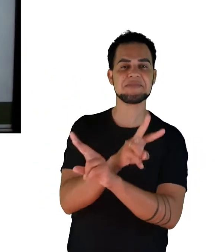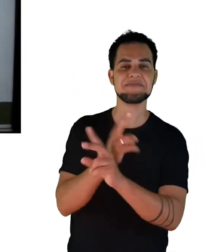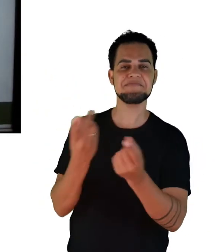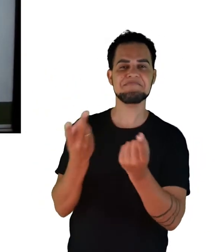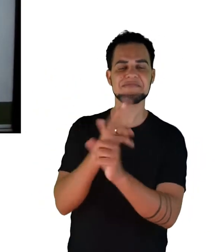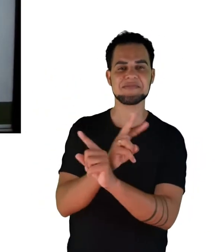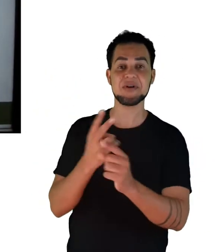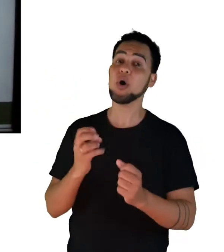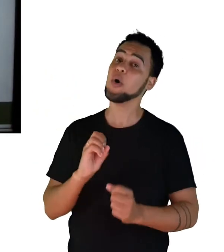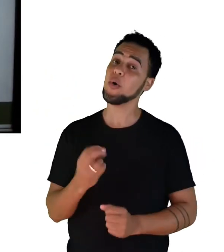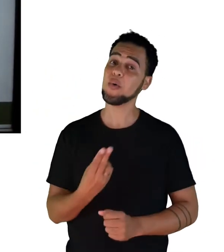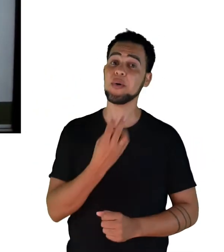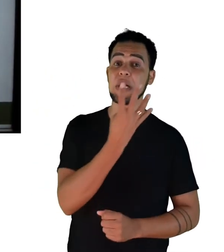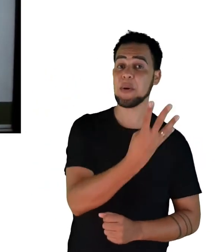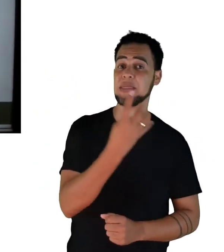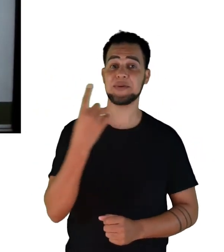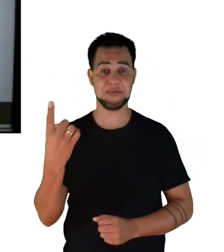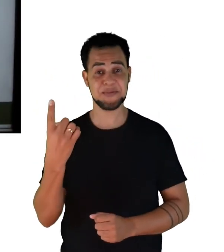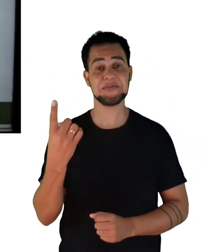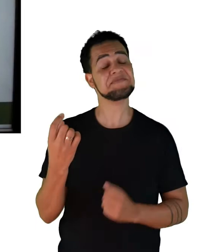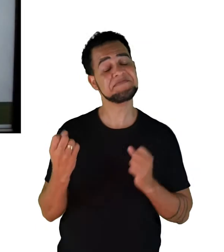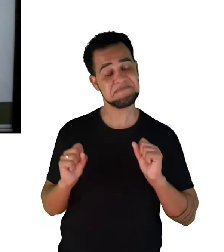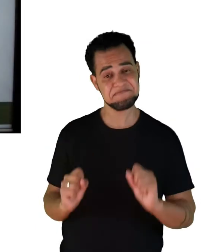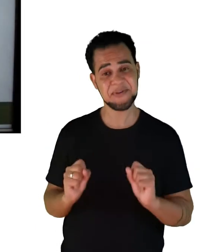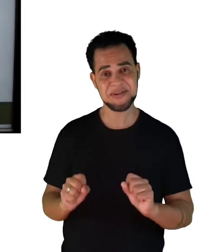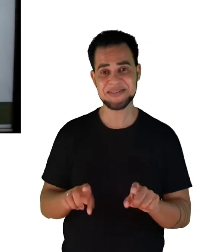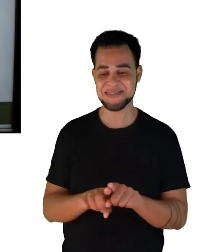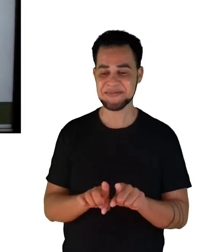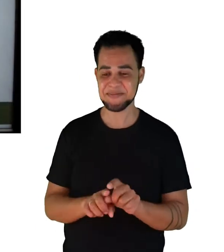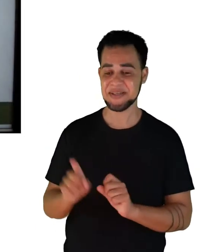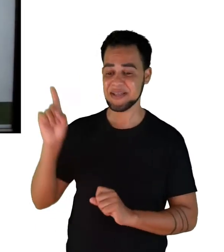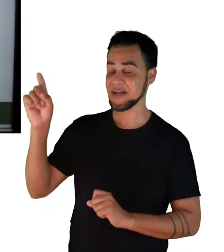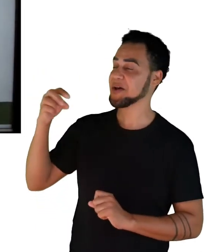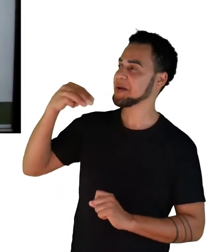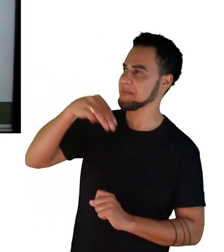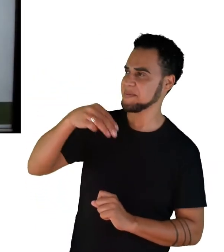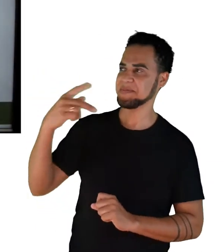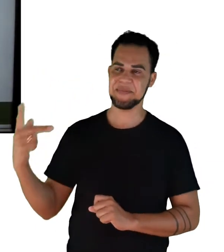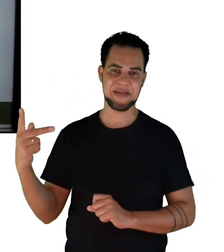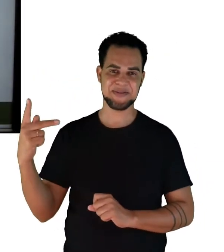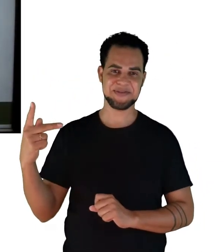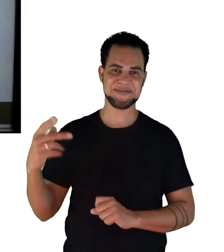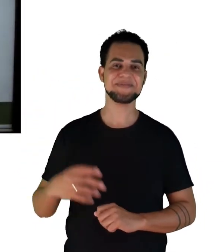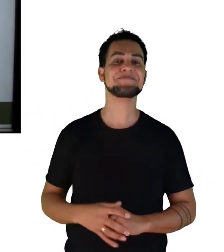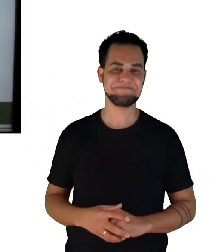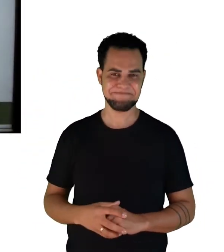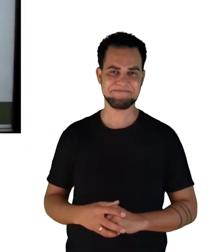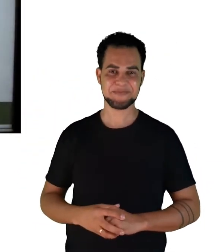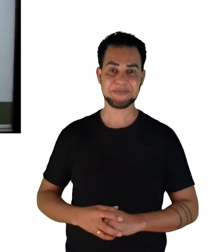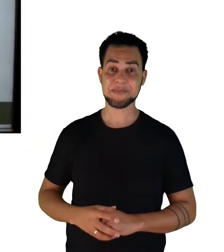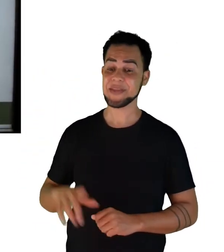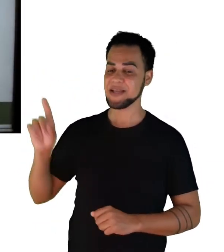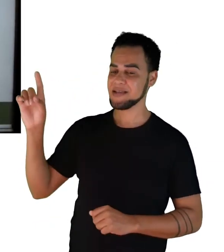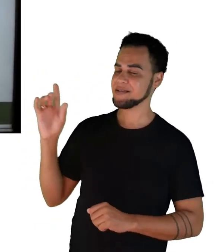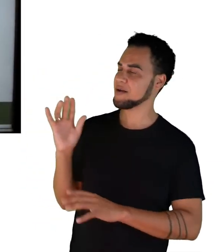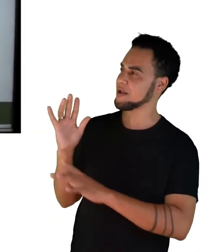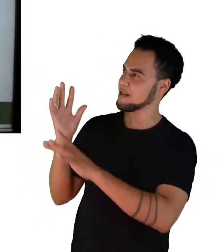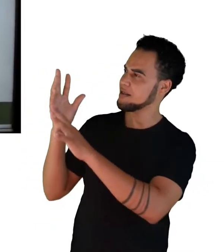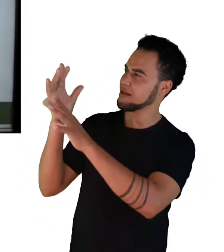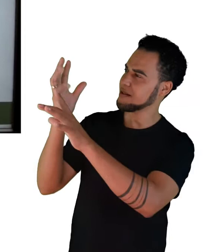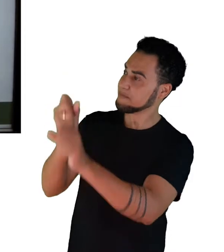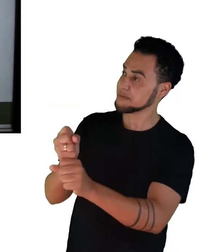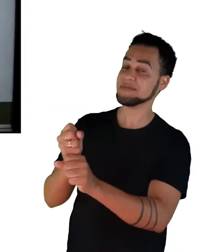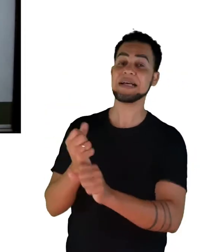e 1. Tanto faz, de forma que agora fique Marineide e Pedro. Então eu vou ter aqui